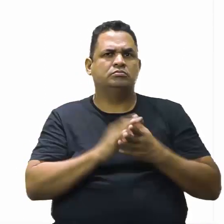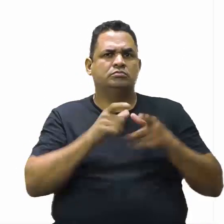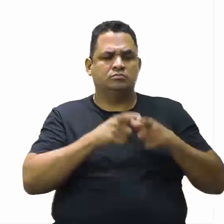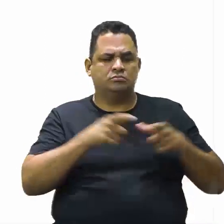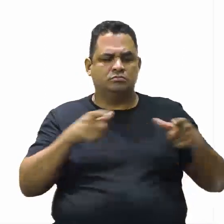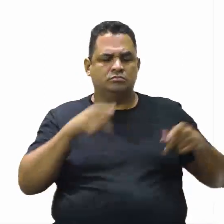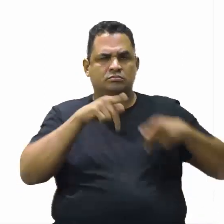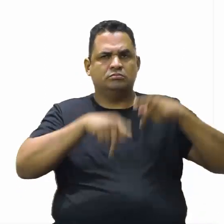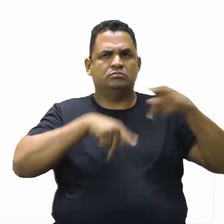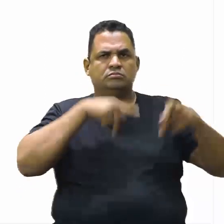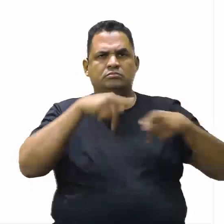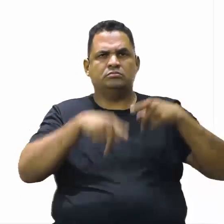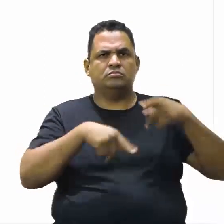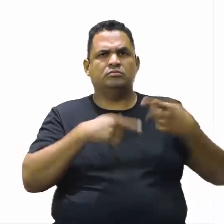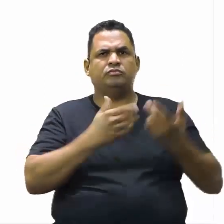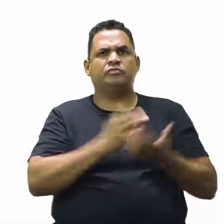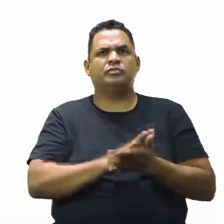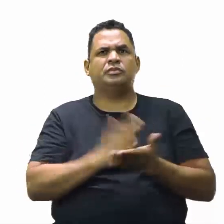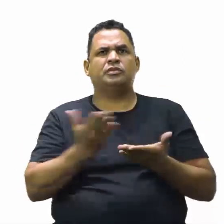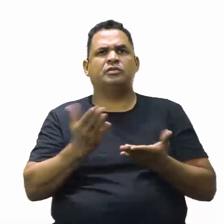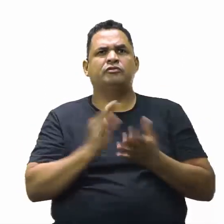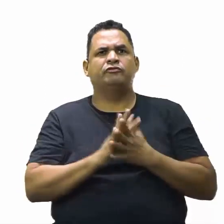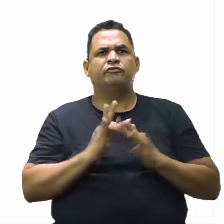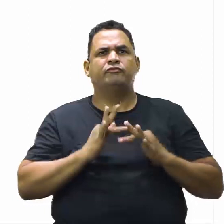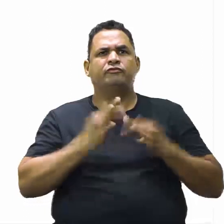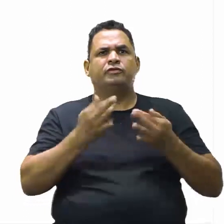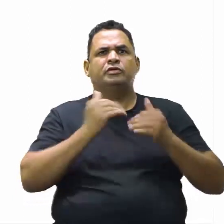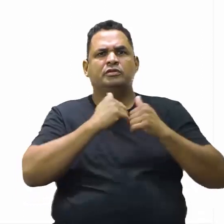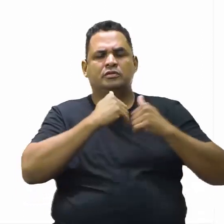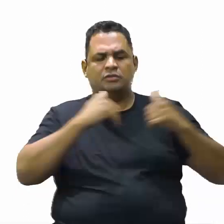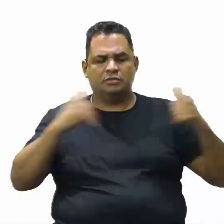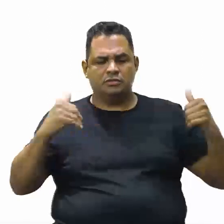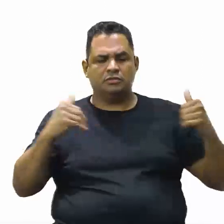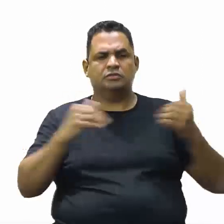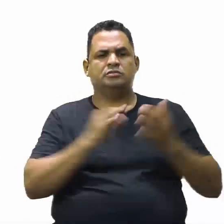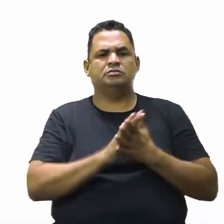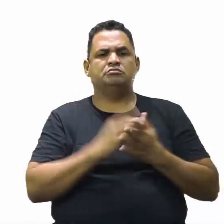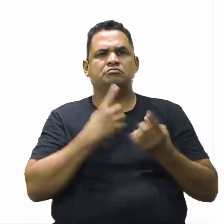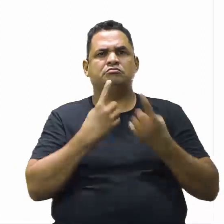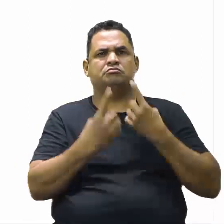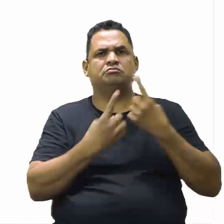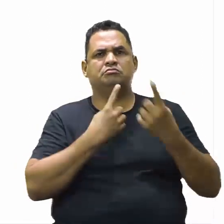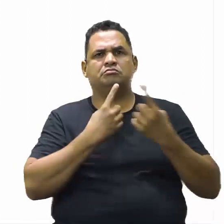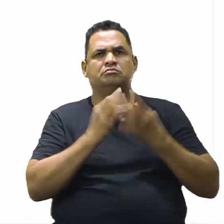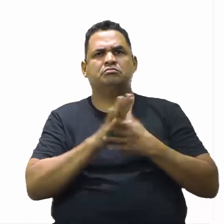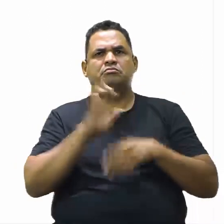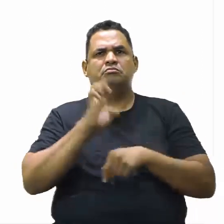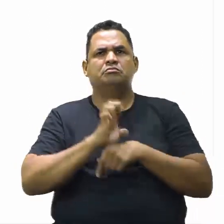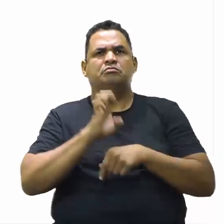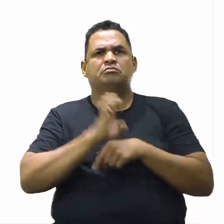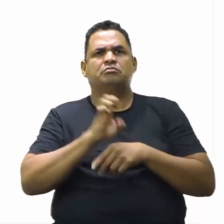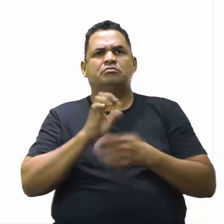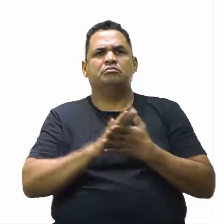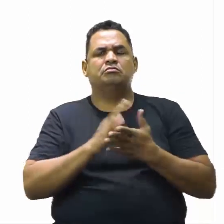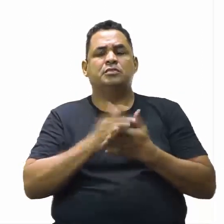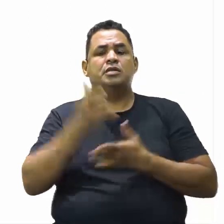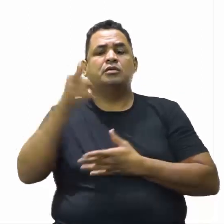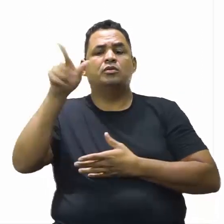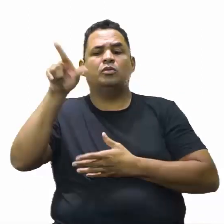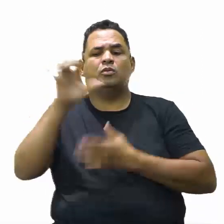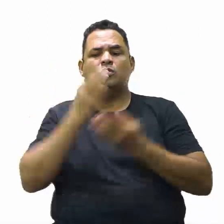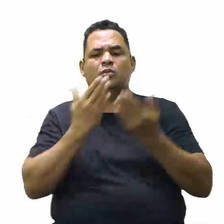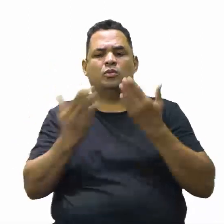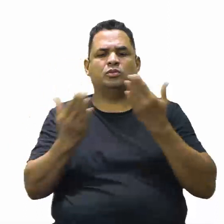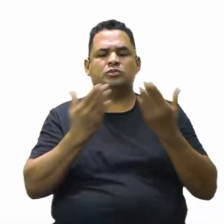crescimento populacional, colocando um fim no isolamento aí rodoviário do estado em